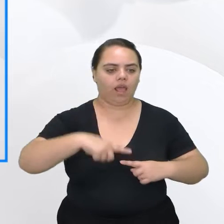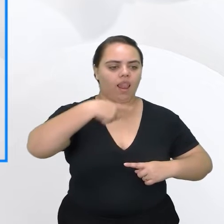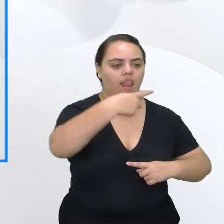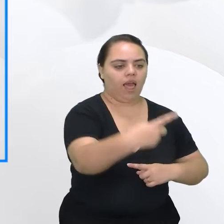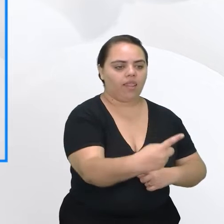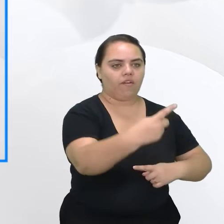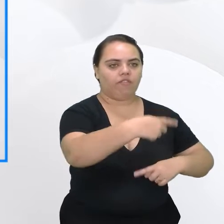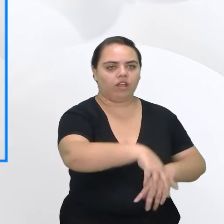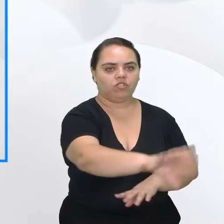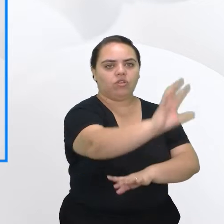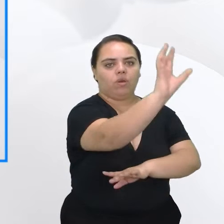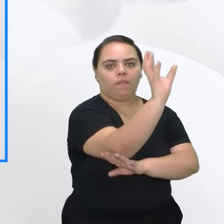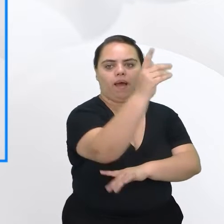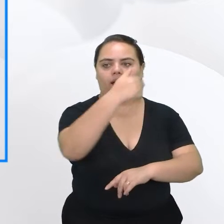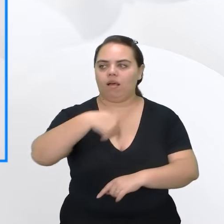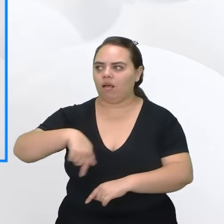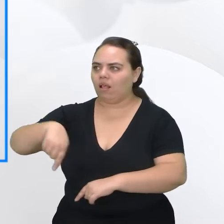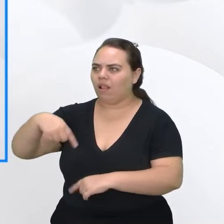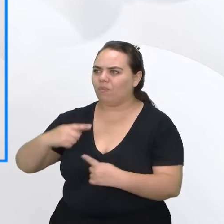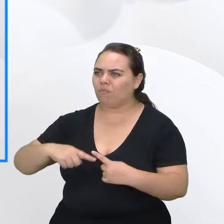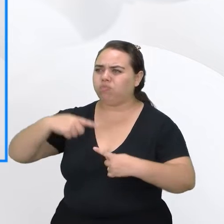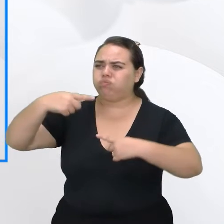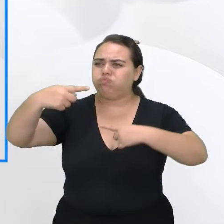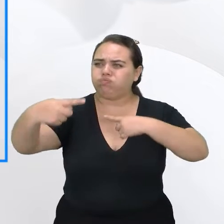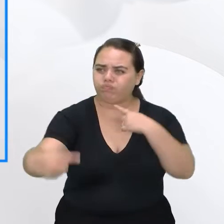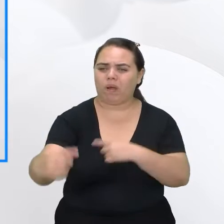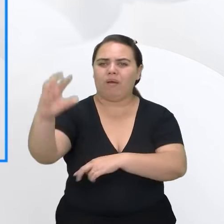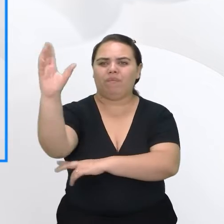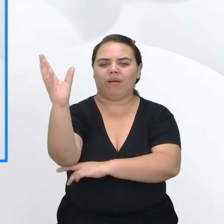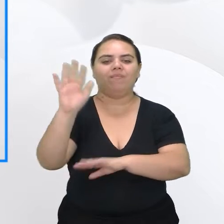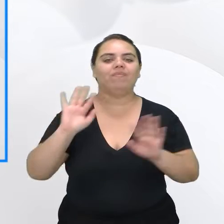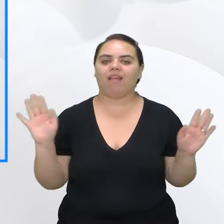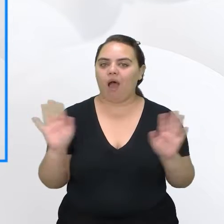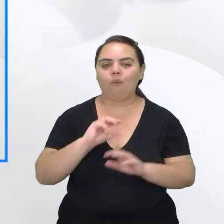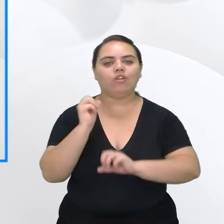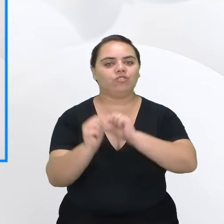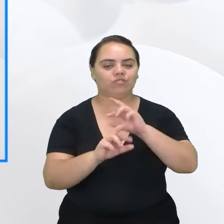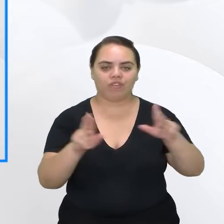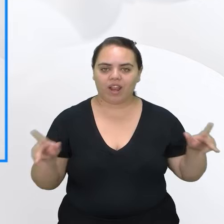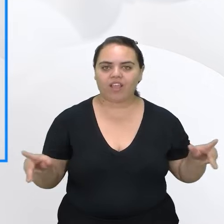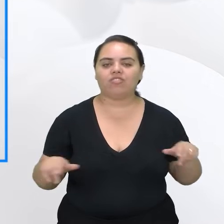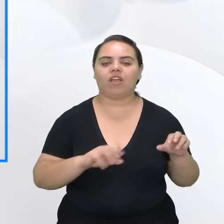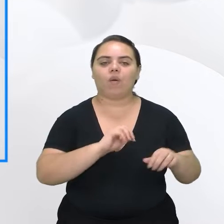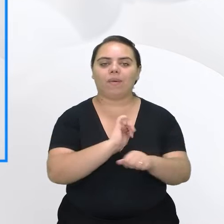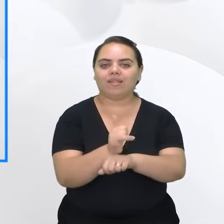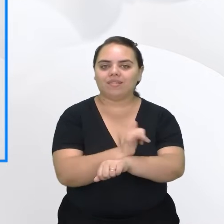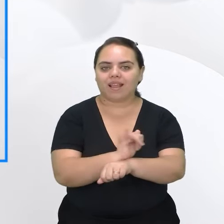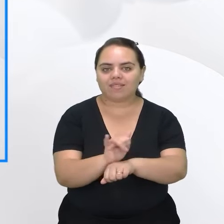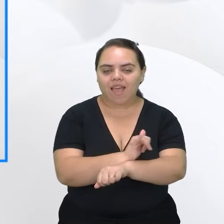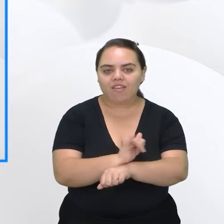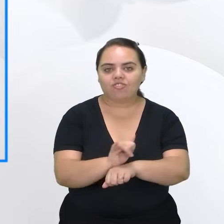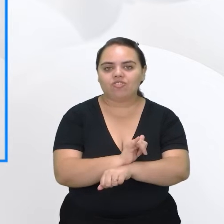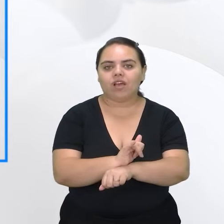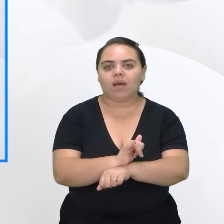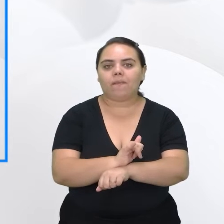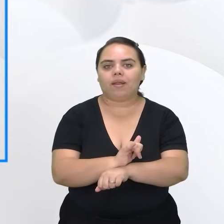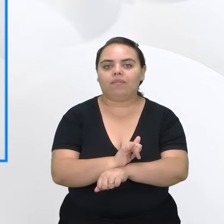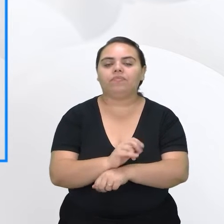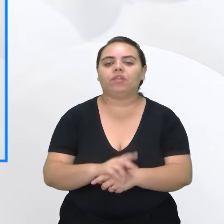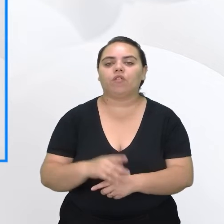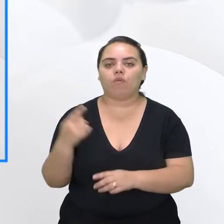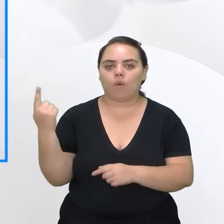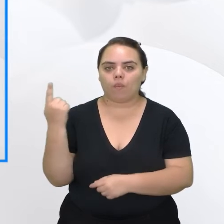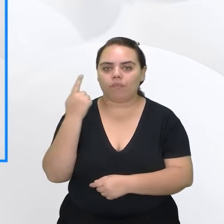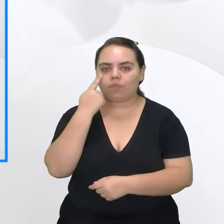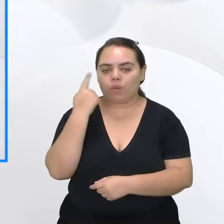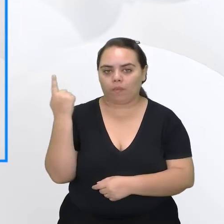2 metros, né? A gente tem uma outra estratégia de plantio, né? Que eu até vou passar aqui para a